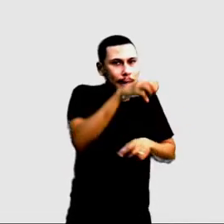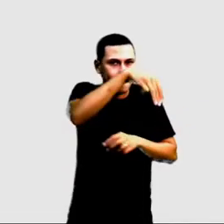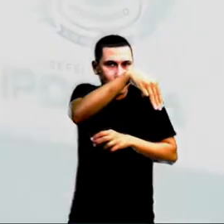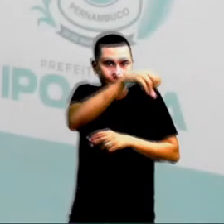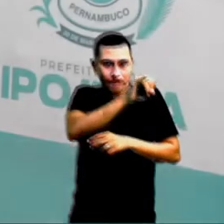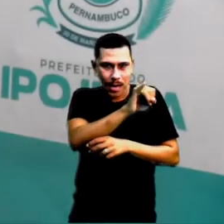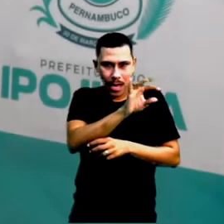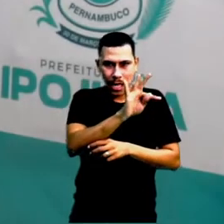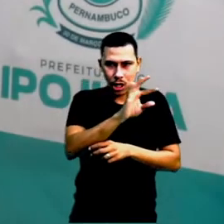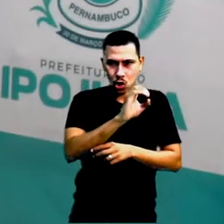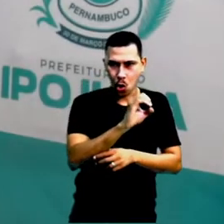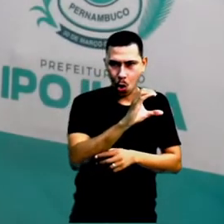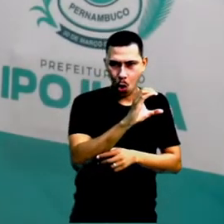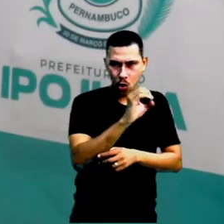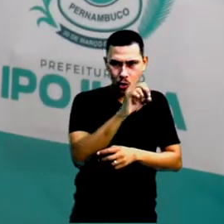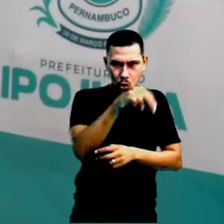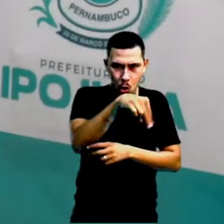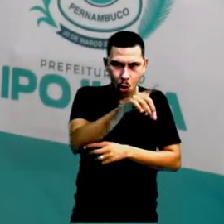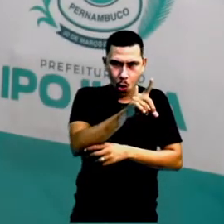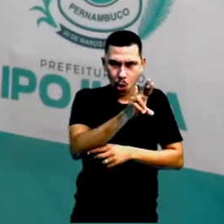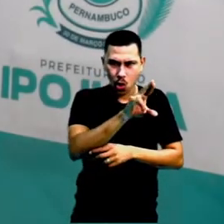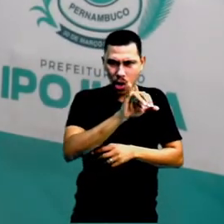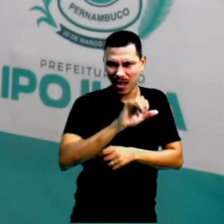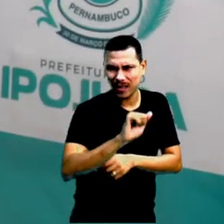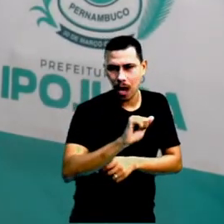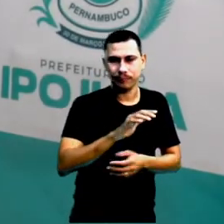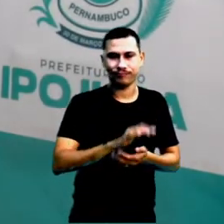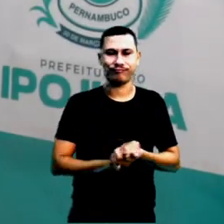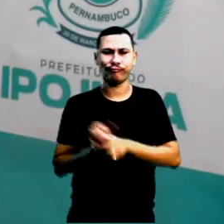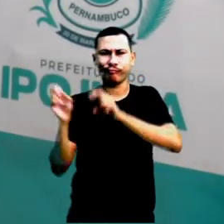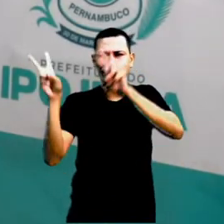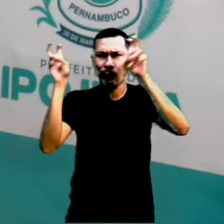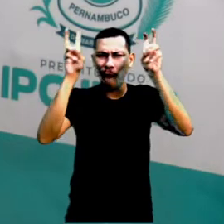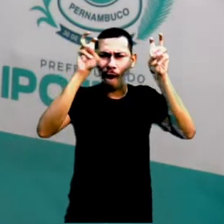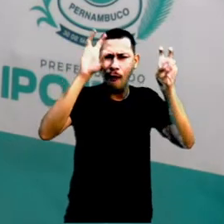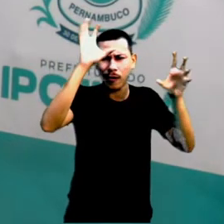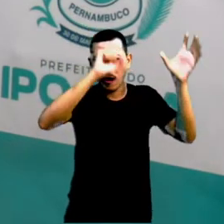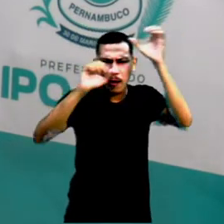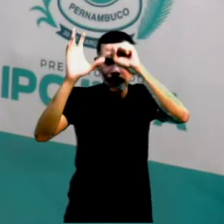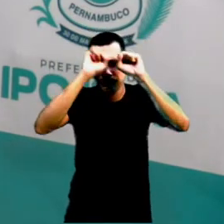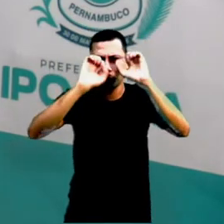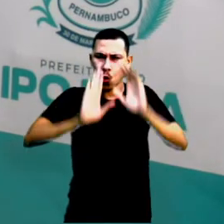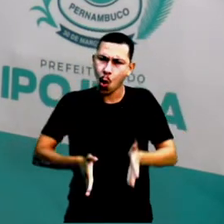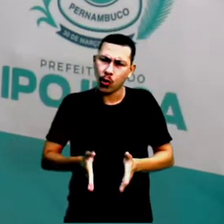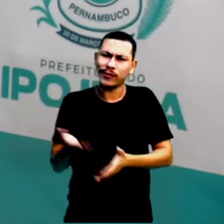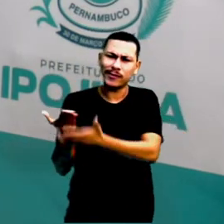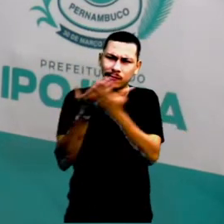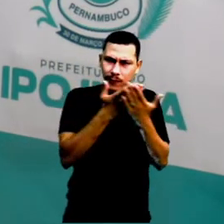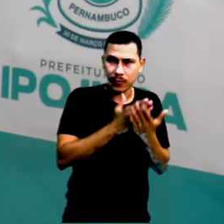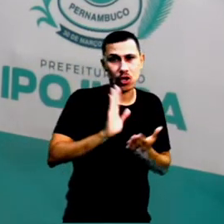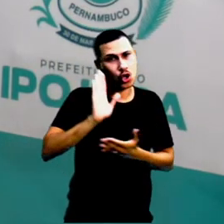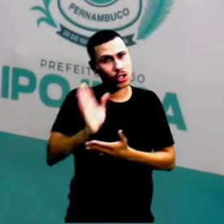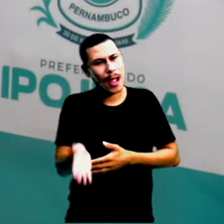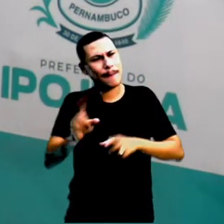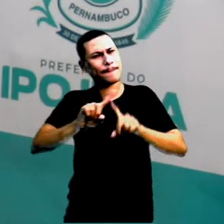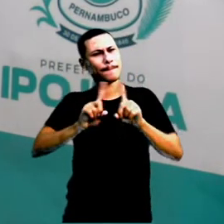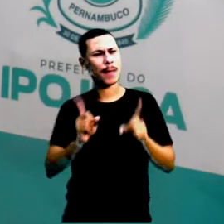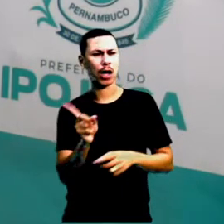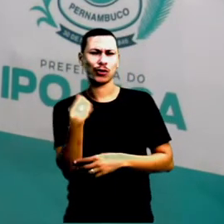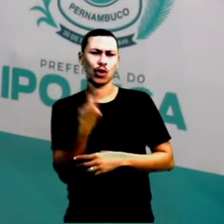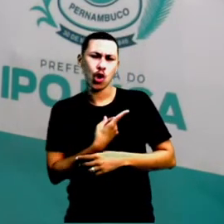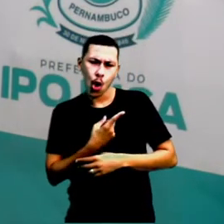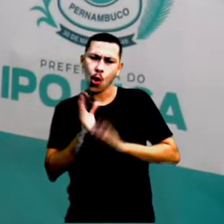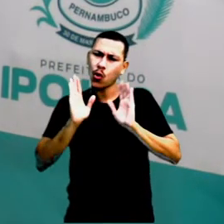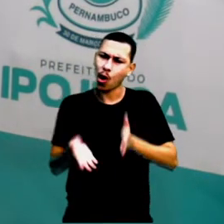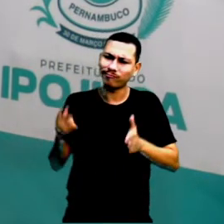veja que esse assunto que a gente está tendo hoje é um assunto que a gente já viu, mas que a gente vai se aprofundar um